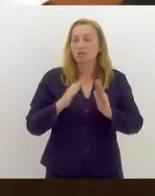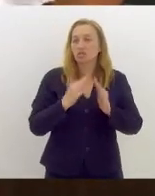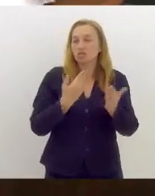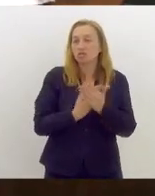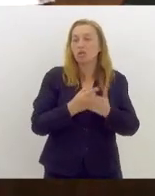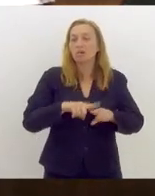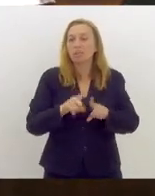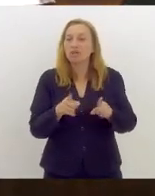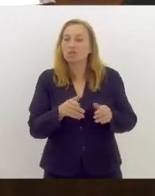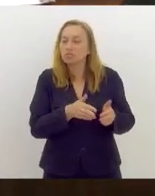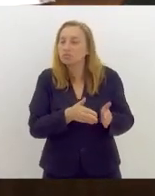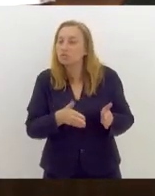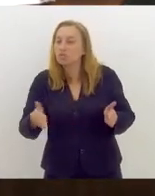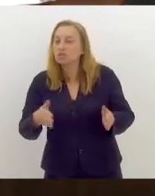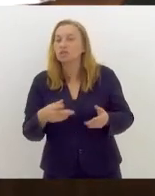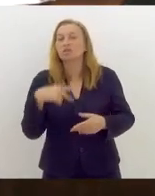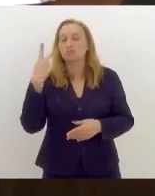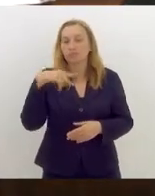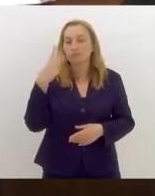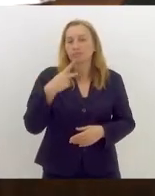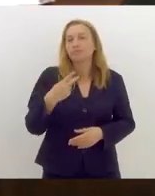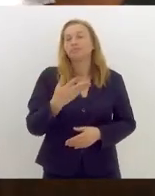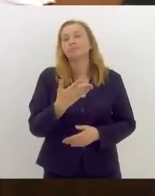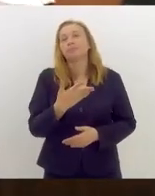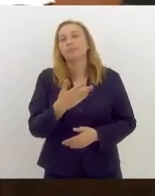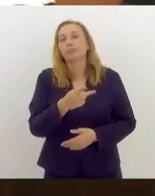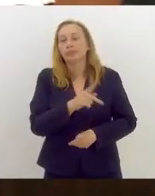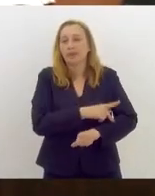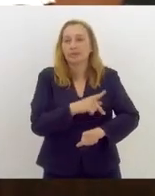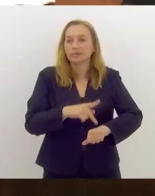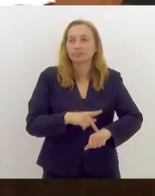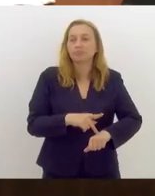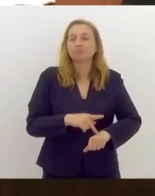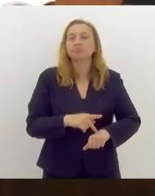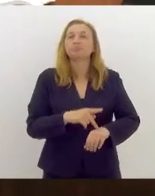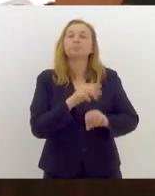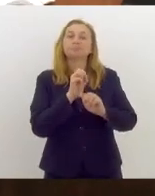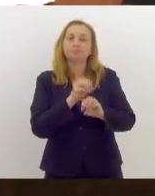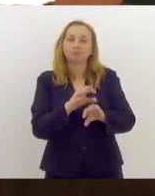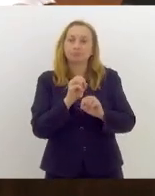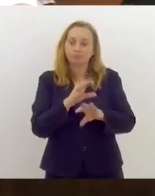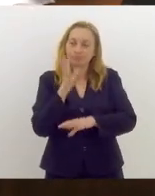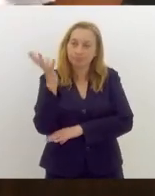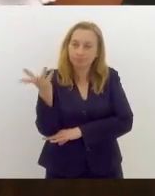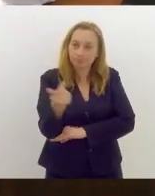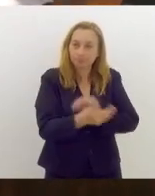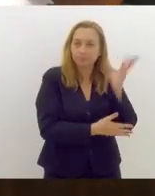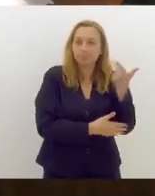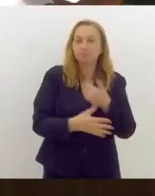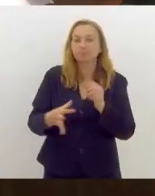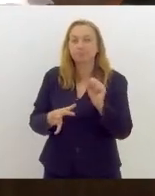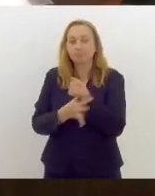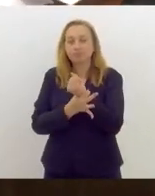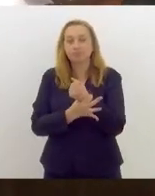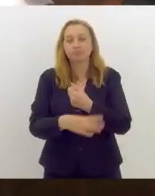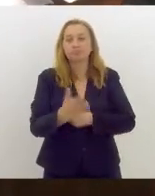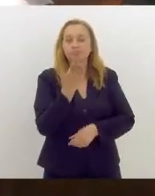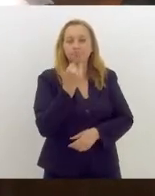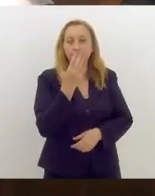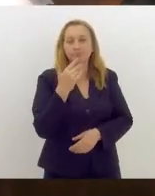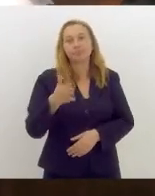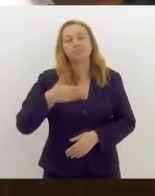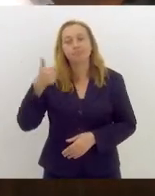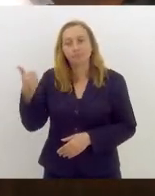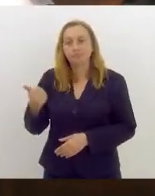parte de um processo político pedagógico de Educação Ambiental de segurança alimentar de melhoria